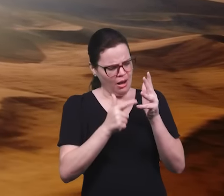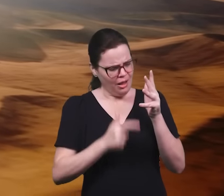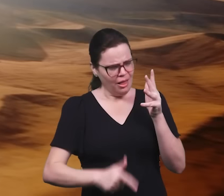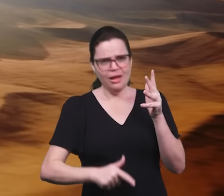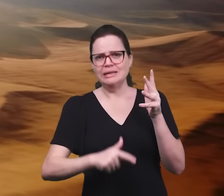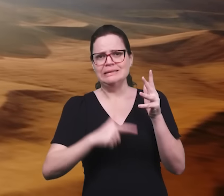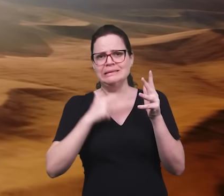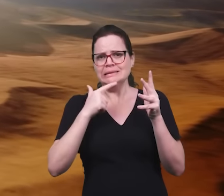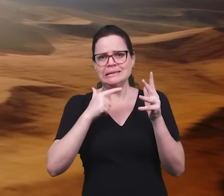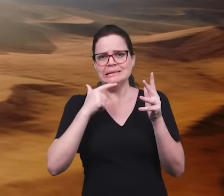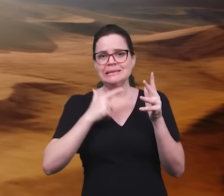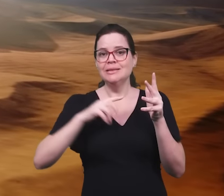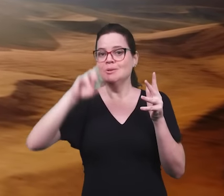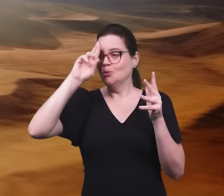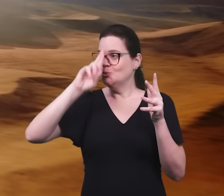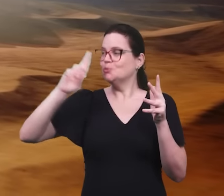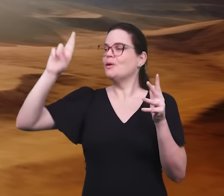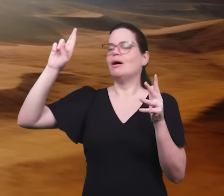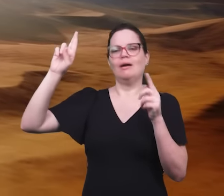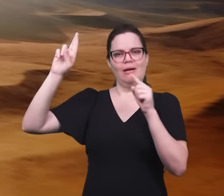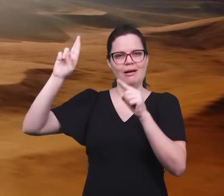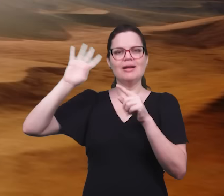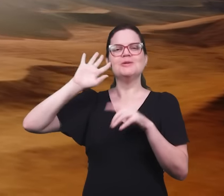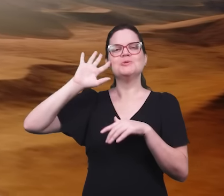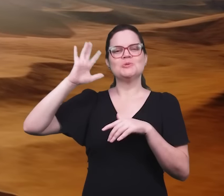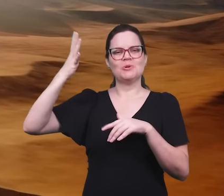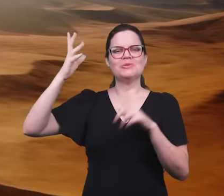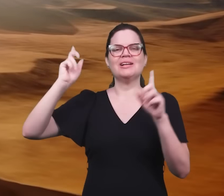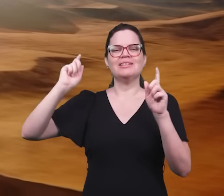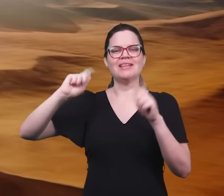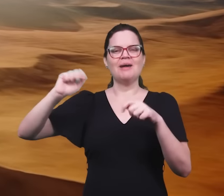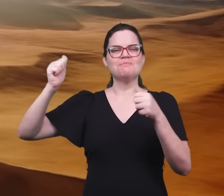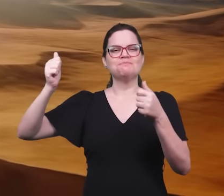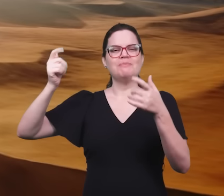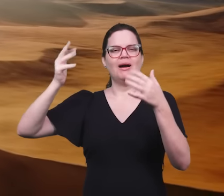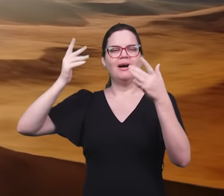Ele dá a solução,